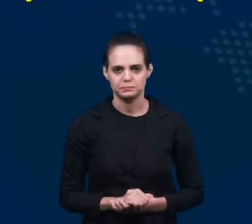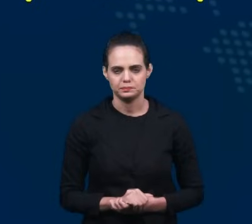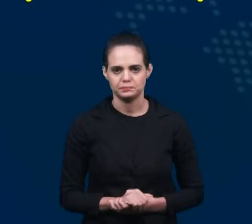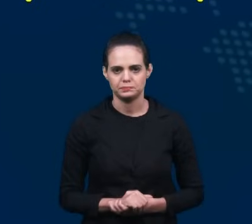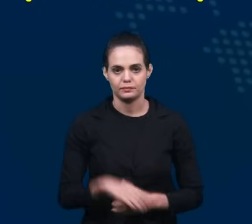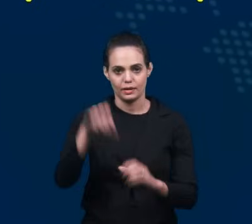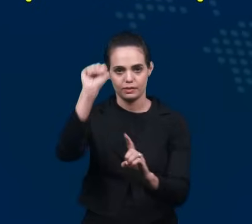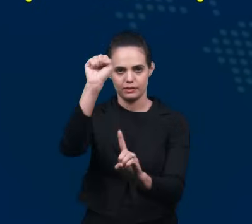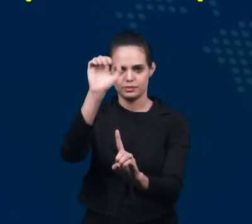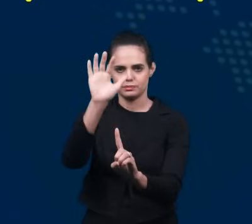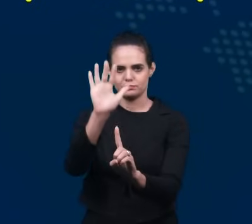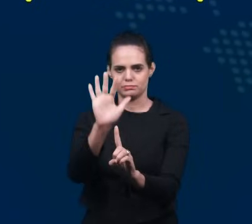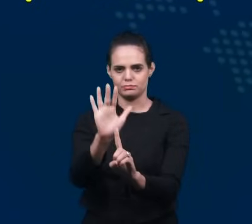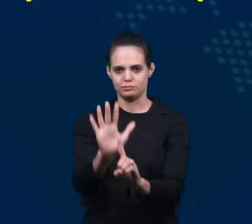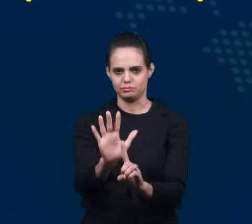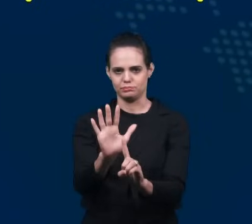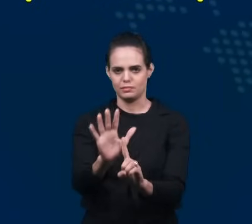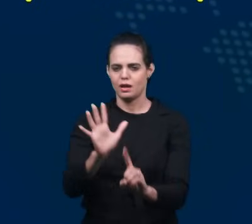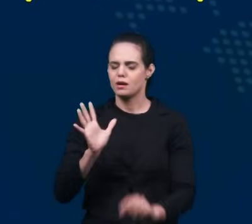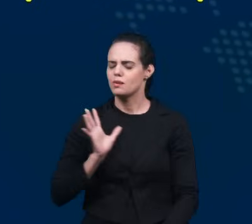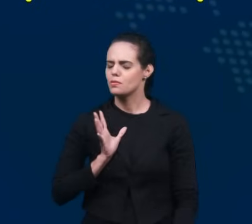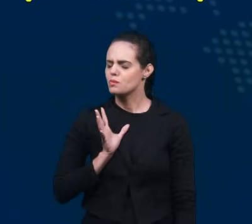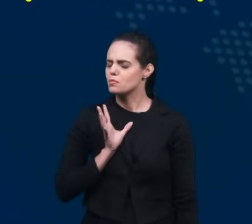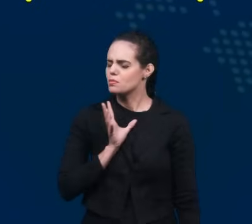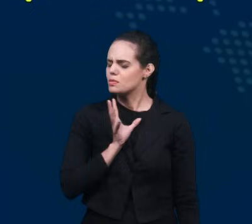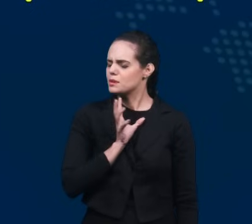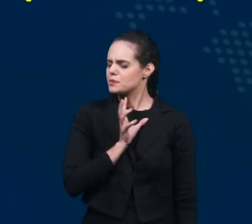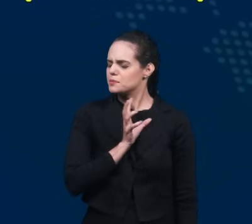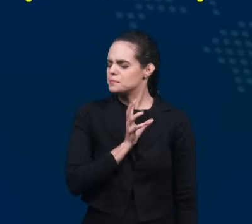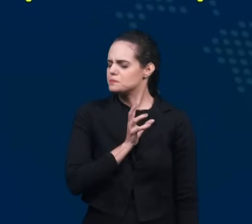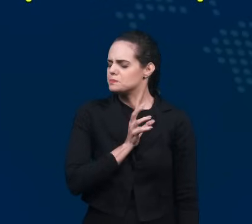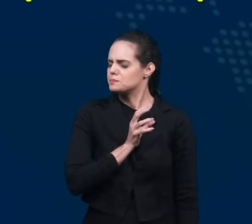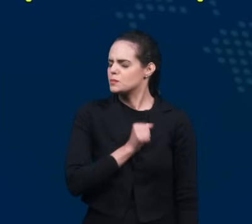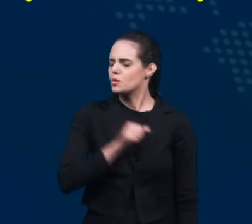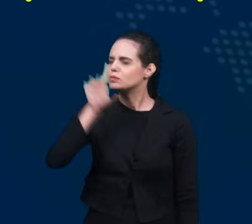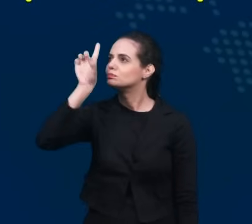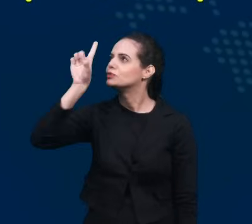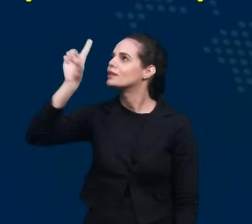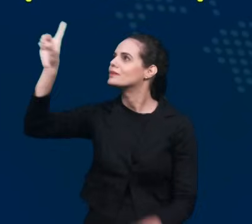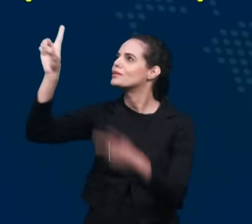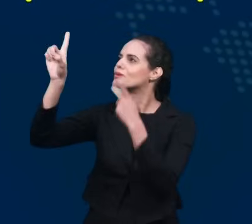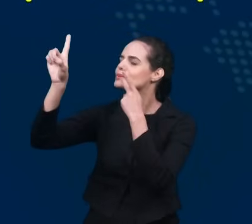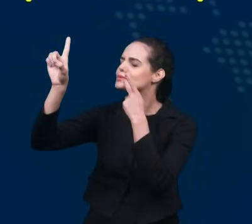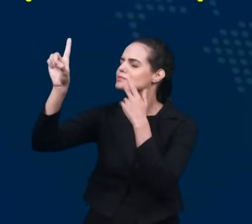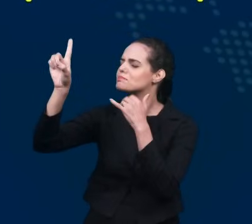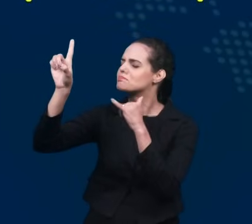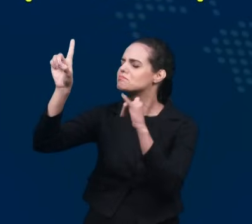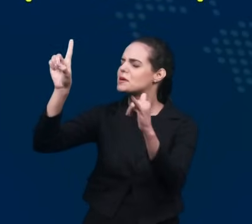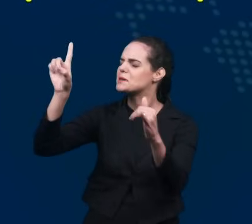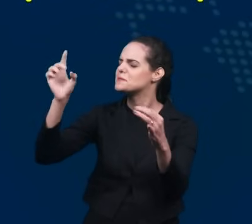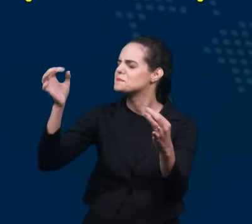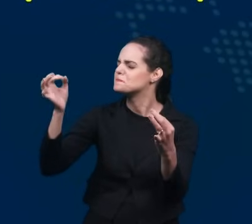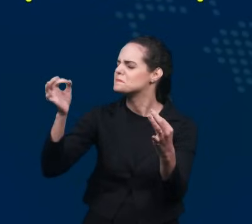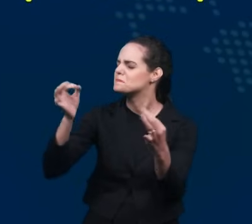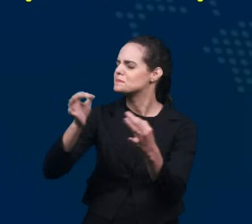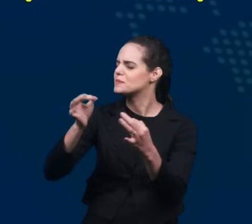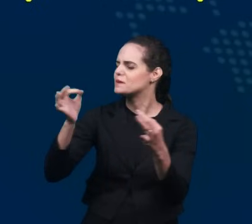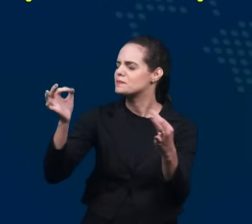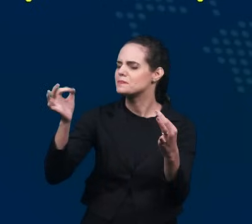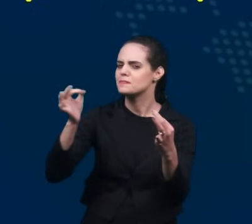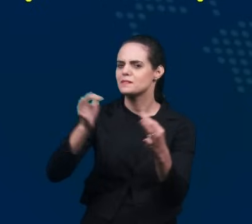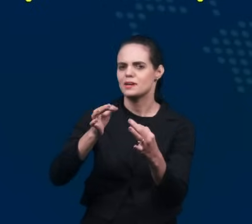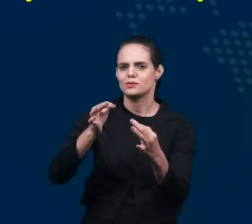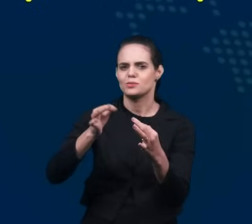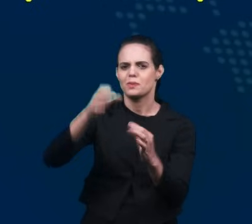Deus Pai, que transcende todo entendimento, que a graça do Senhor